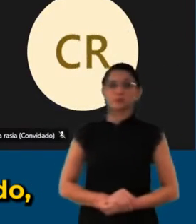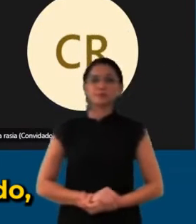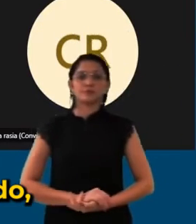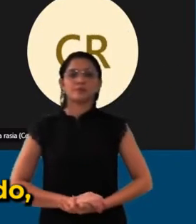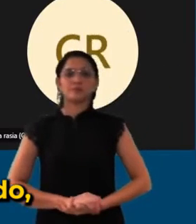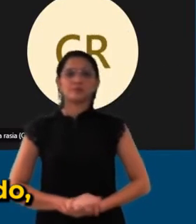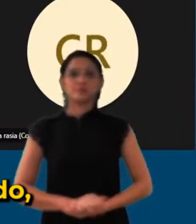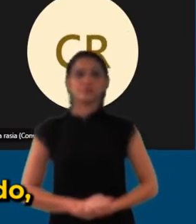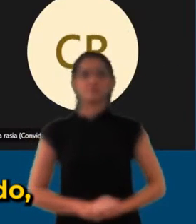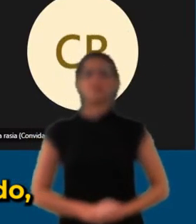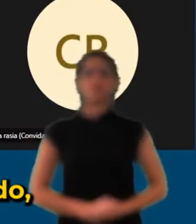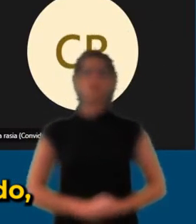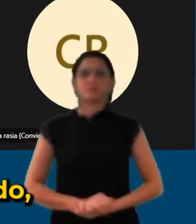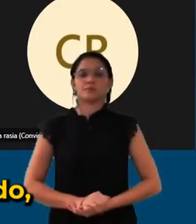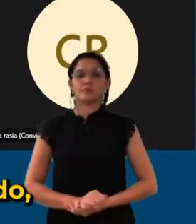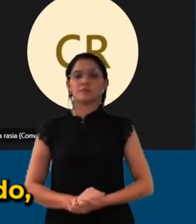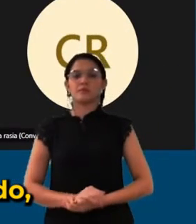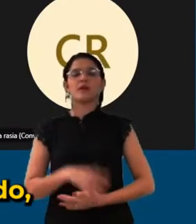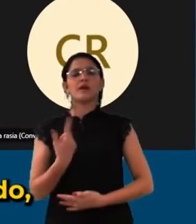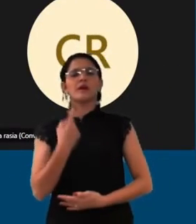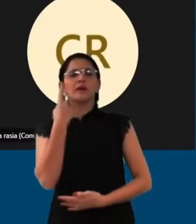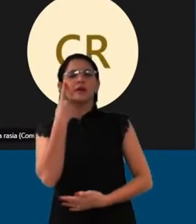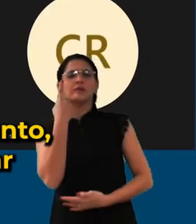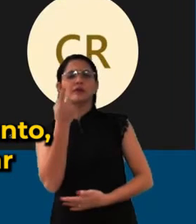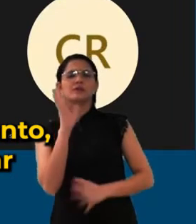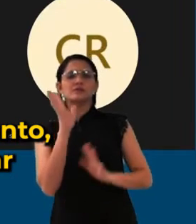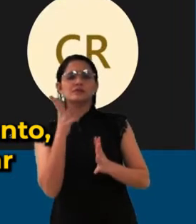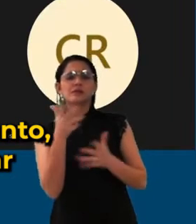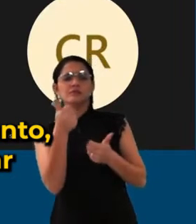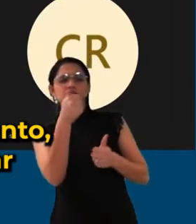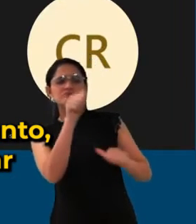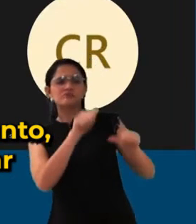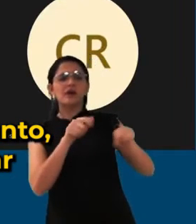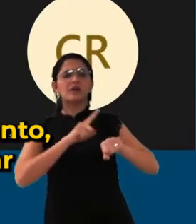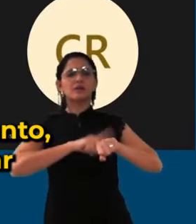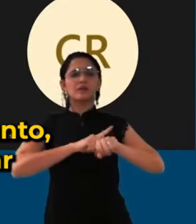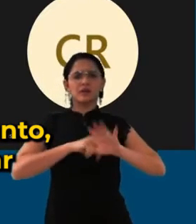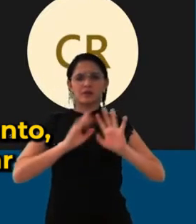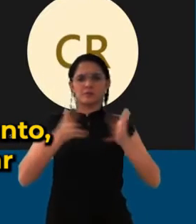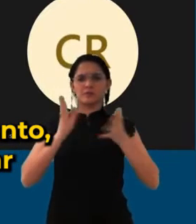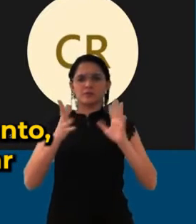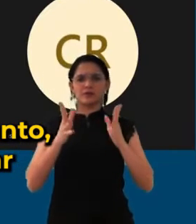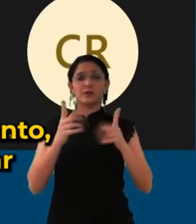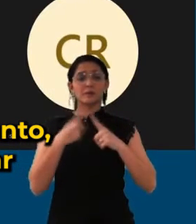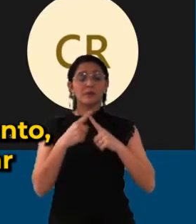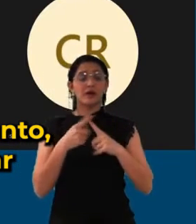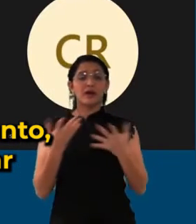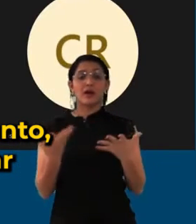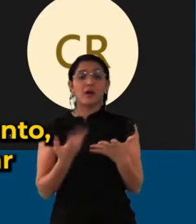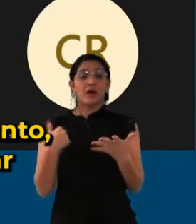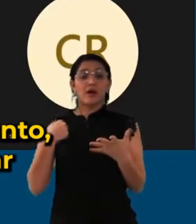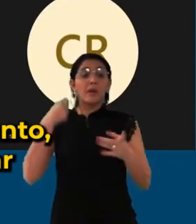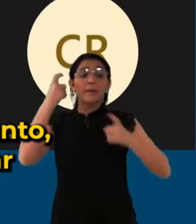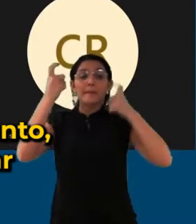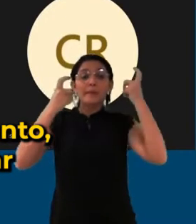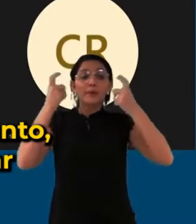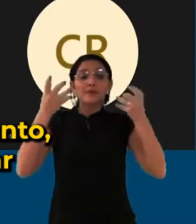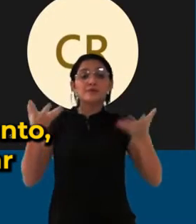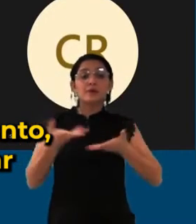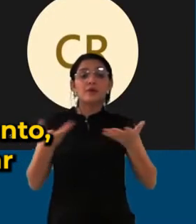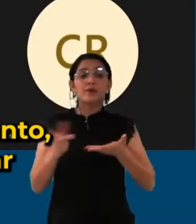já houve o exame desse PRAD realizado, porque, para mim, pelo menos nesse momento, a preocupação do momento